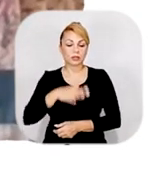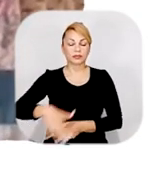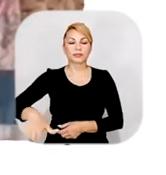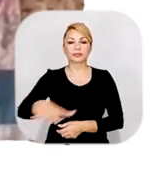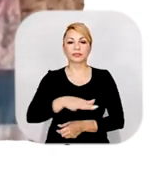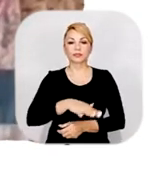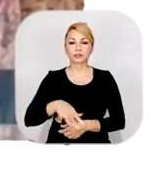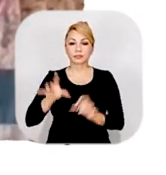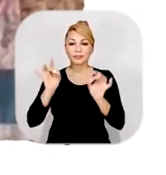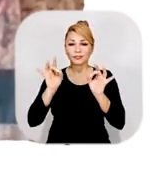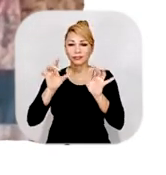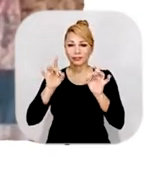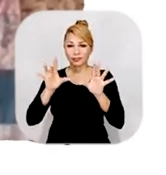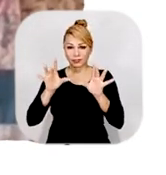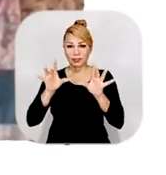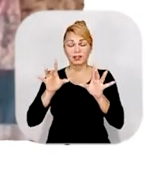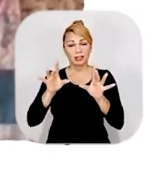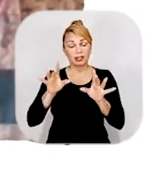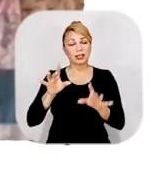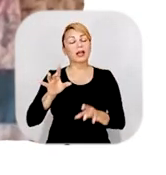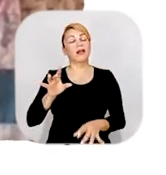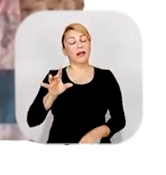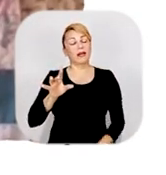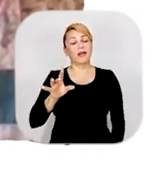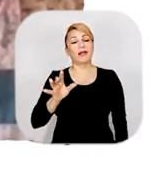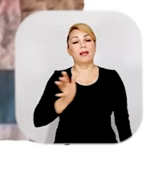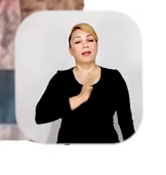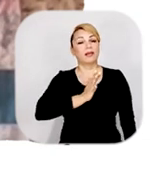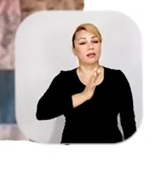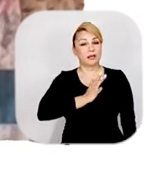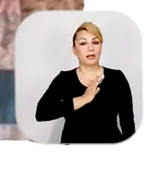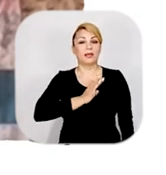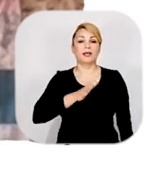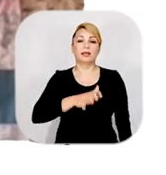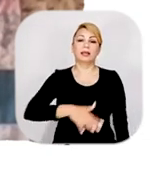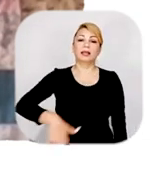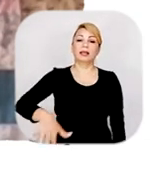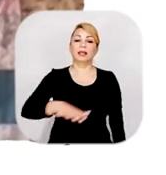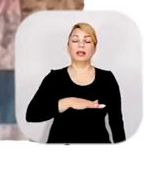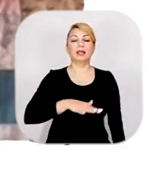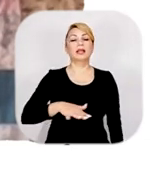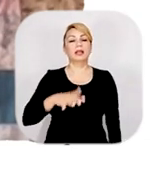especialmente rica em línguas, é uma das